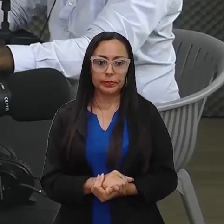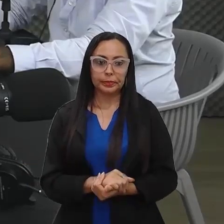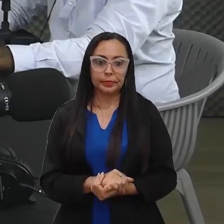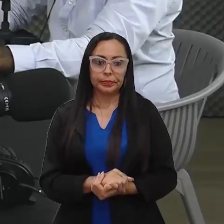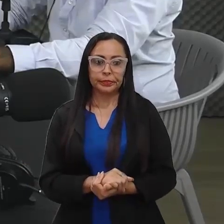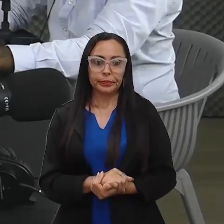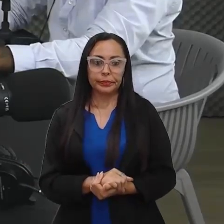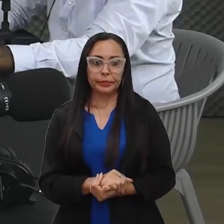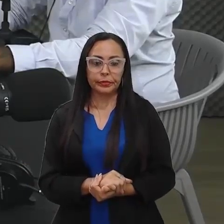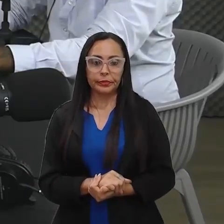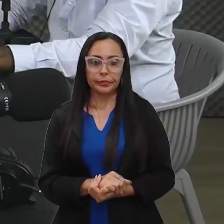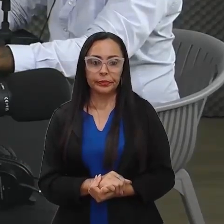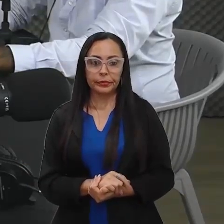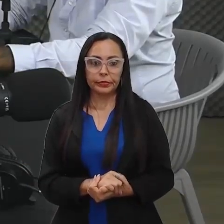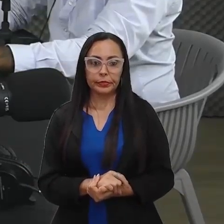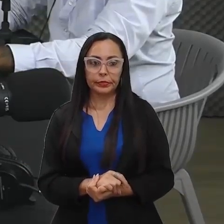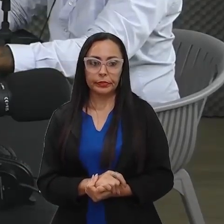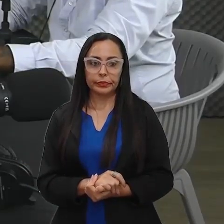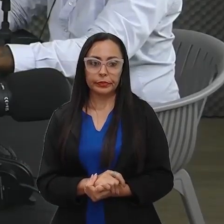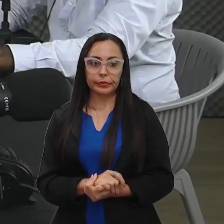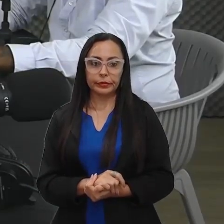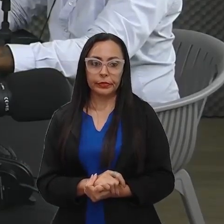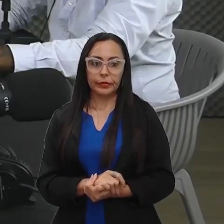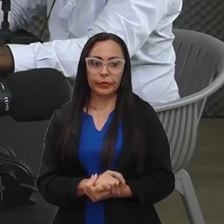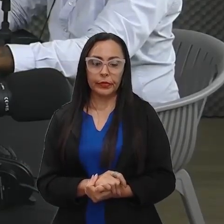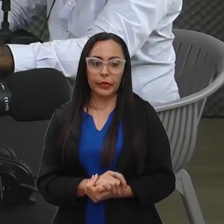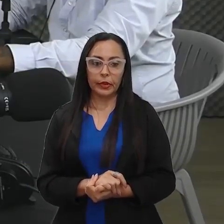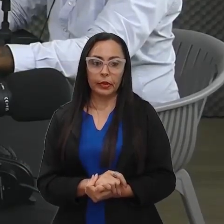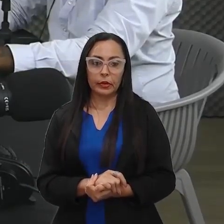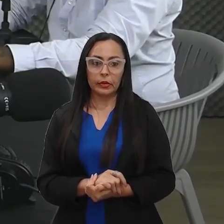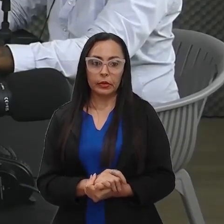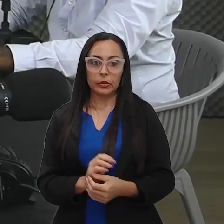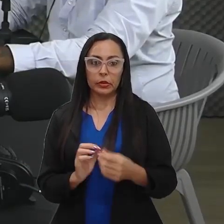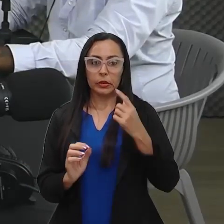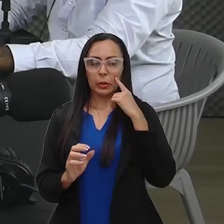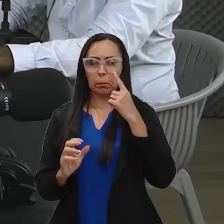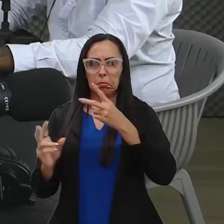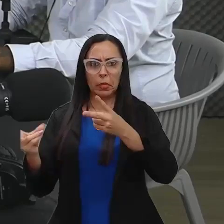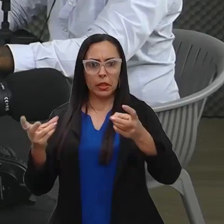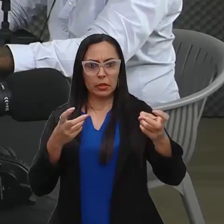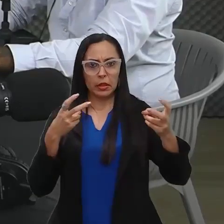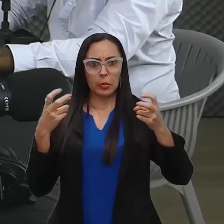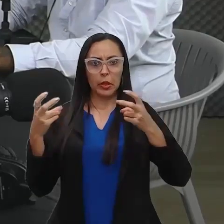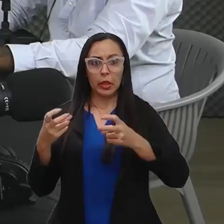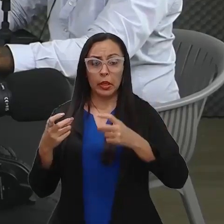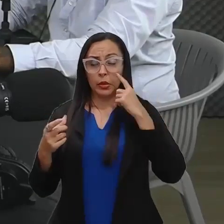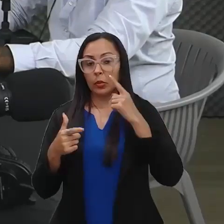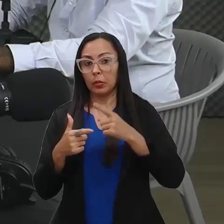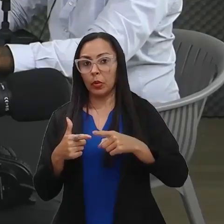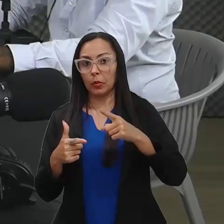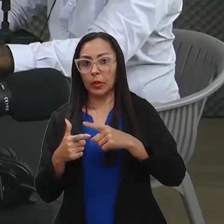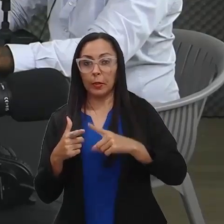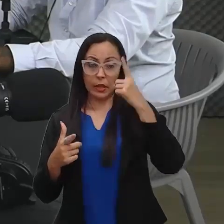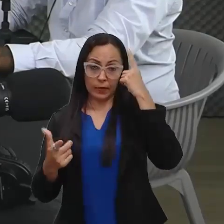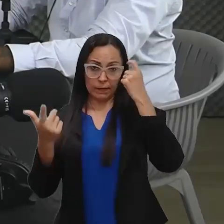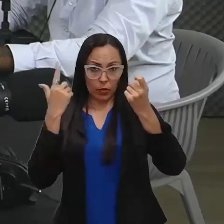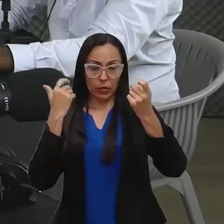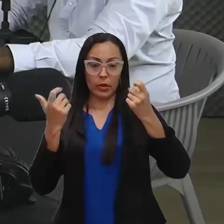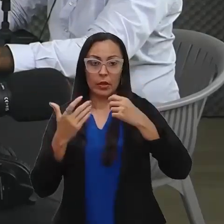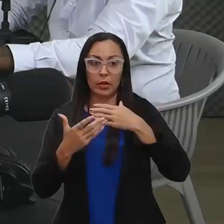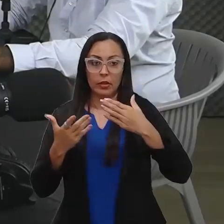são questões, Hugo, que nos leva a perceber que o problema da violência sexual e seu